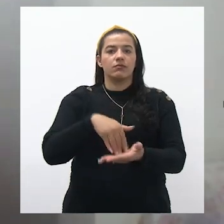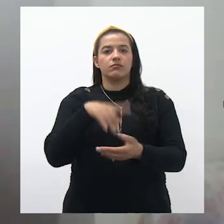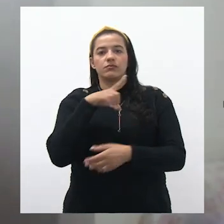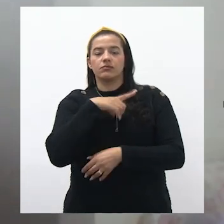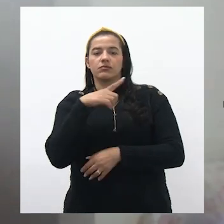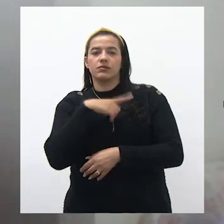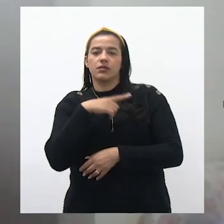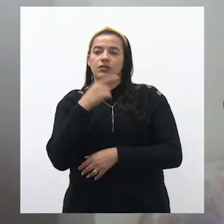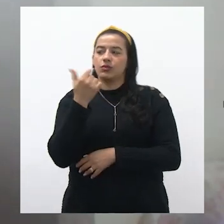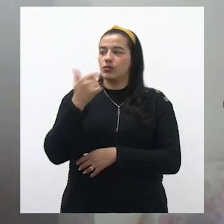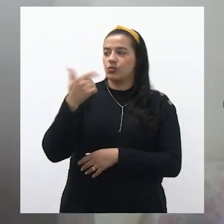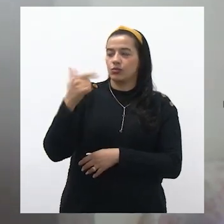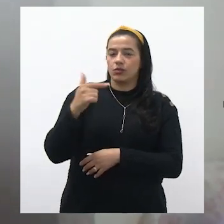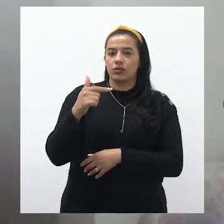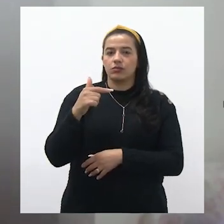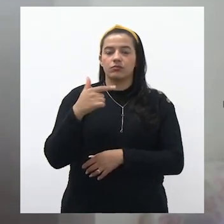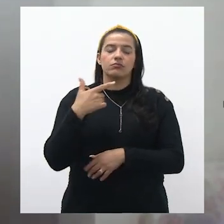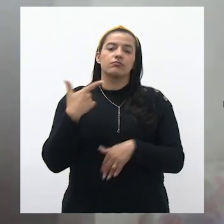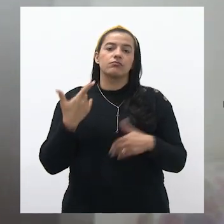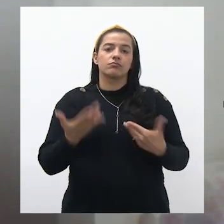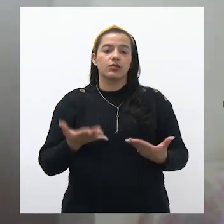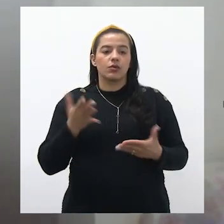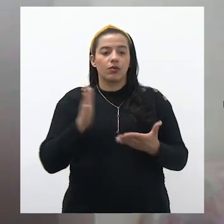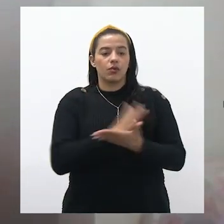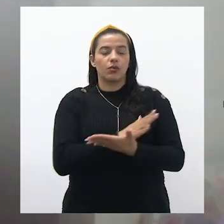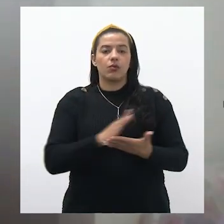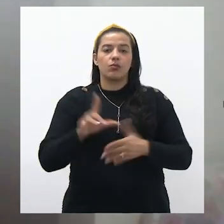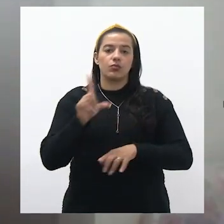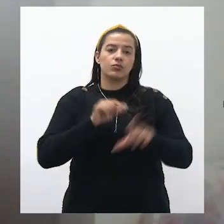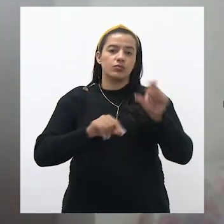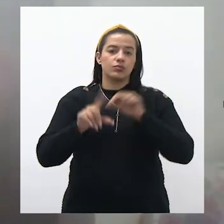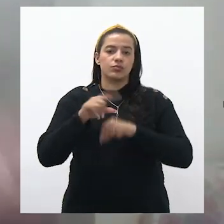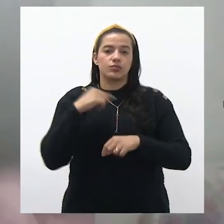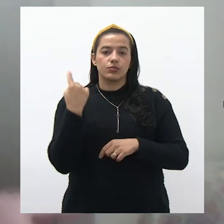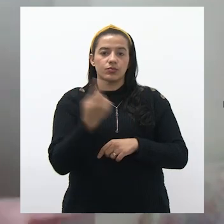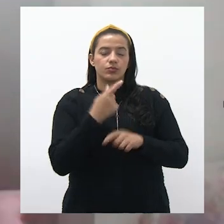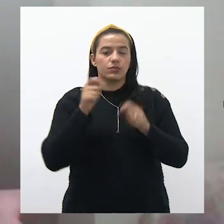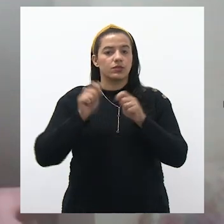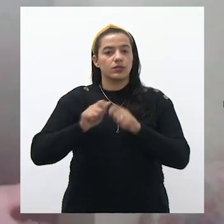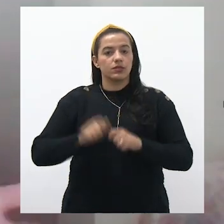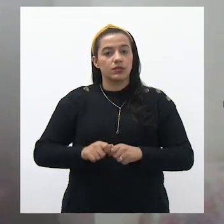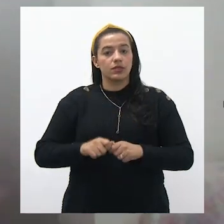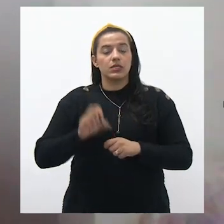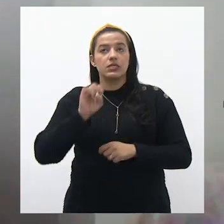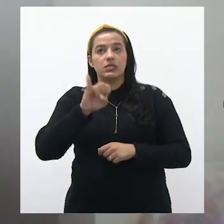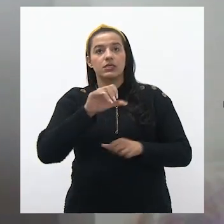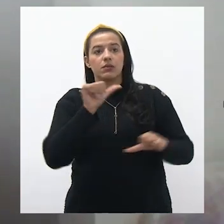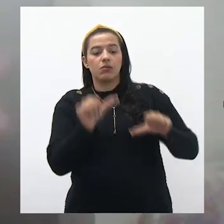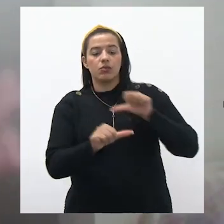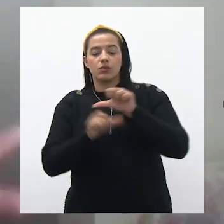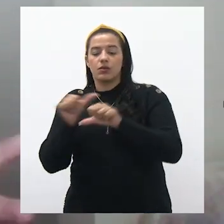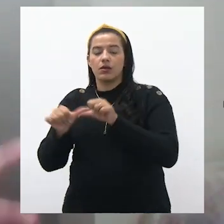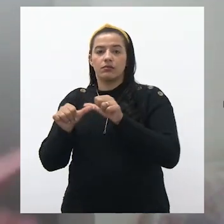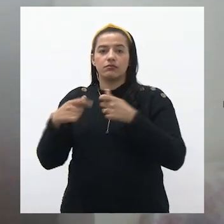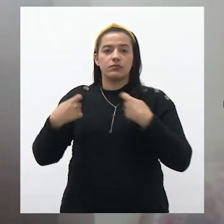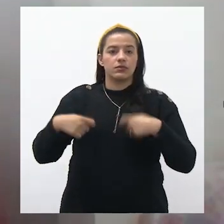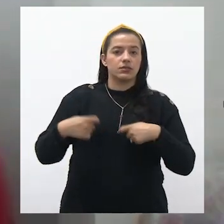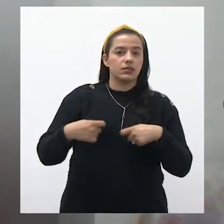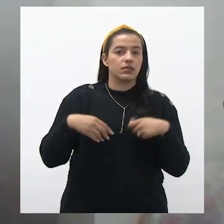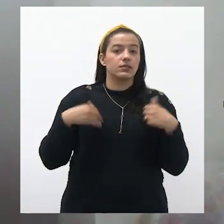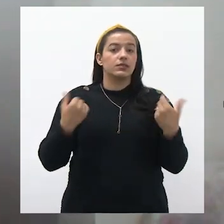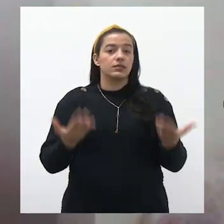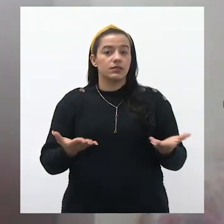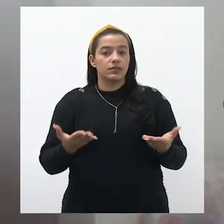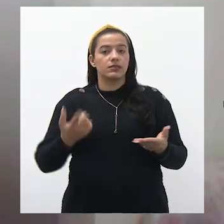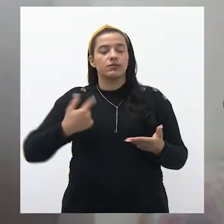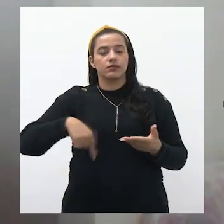um objetivo já traçado, já foram as escolhas que a gente fez. E se precisar mudar de caminho ou se precisar mudar a rota, a gente